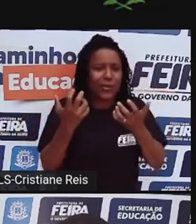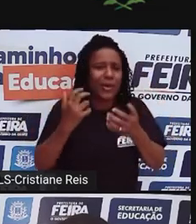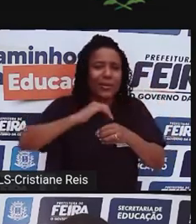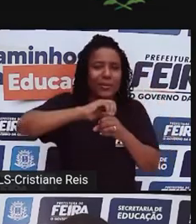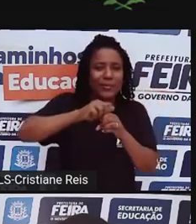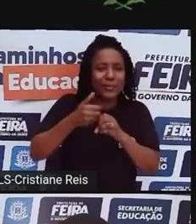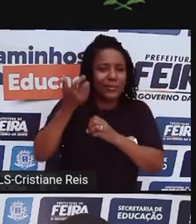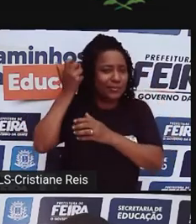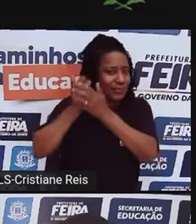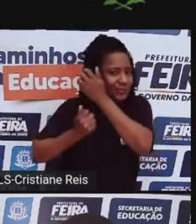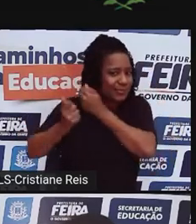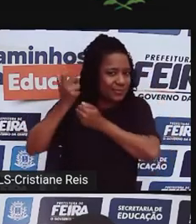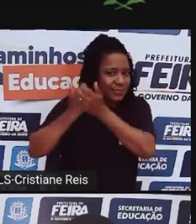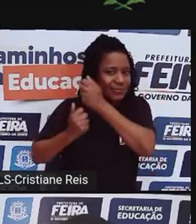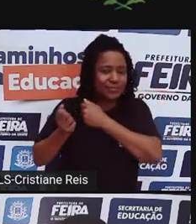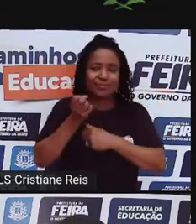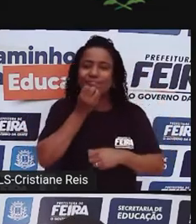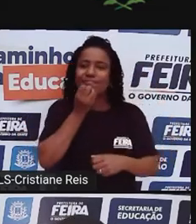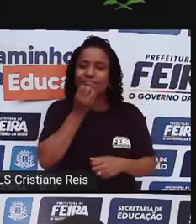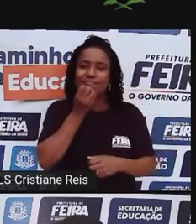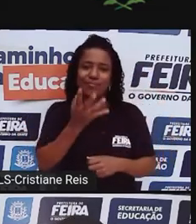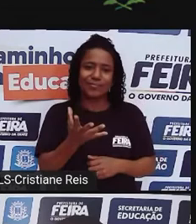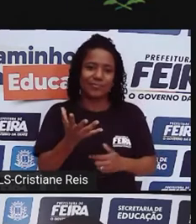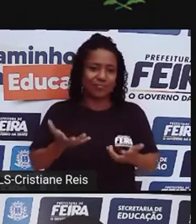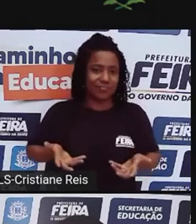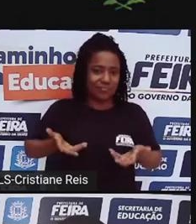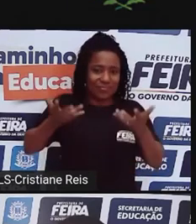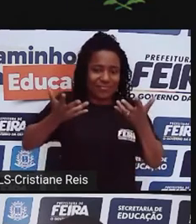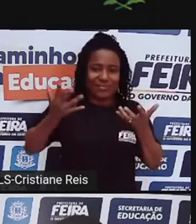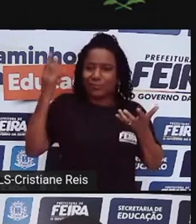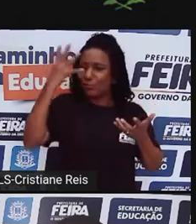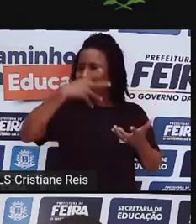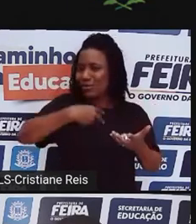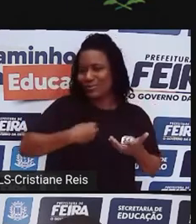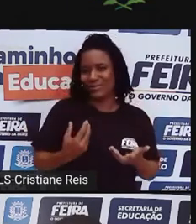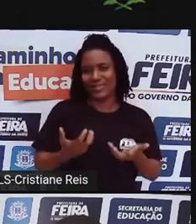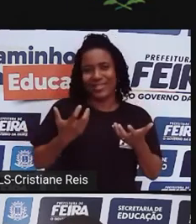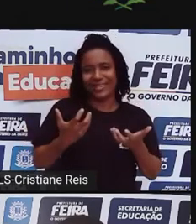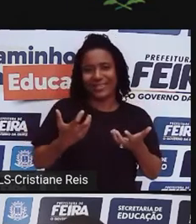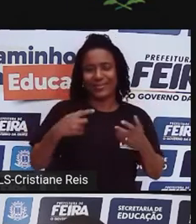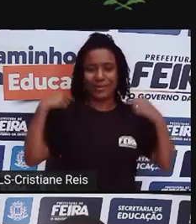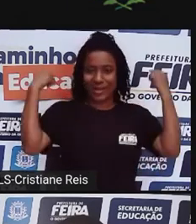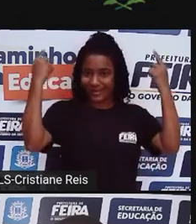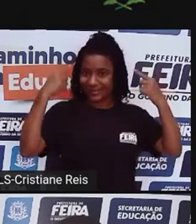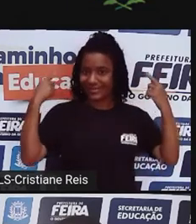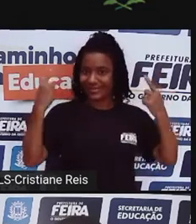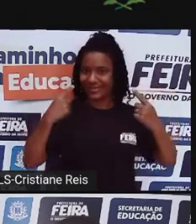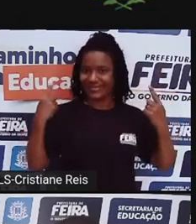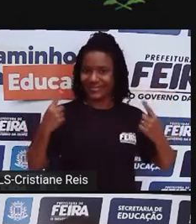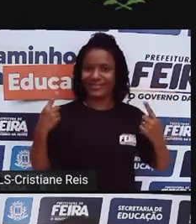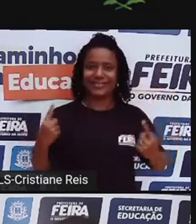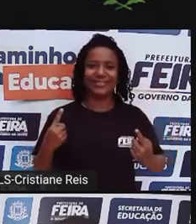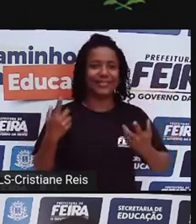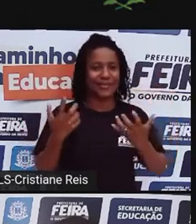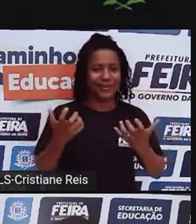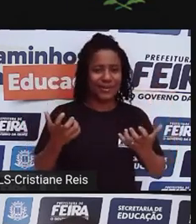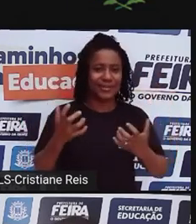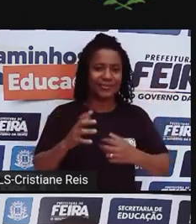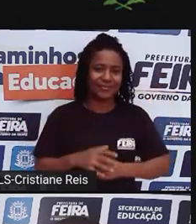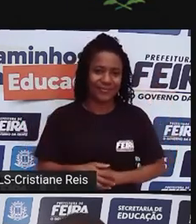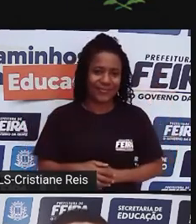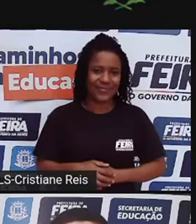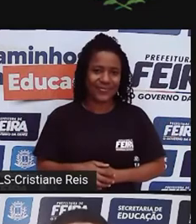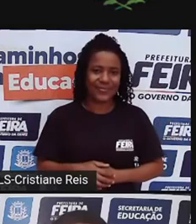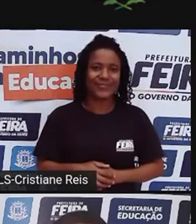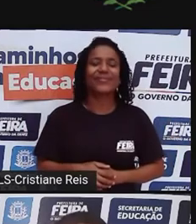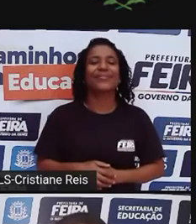que deixe ele com aspecto mais bonito do que ele já é, que valorize os meus cachos. Então, foi crescendo cada vez